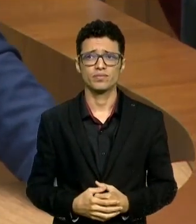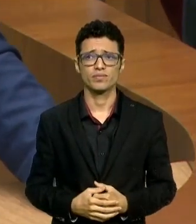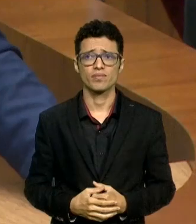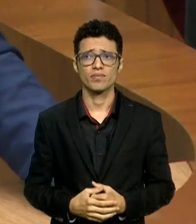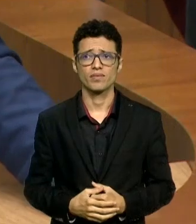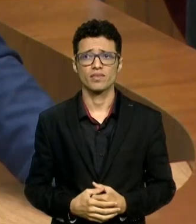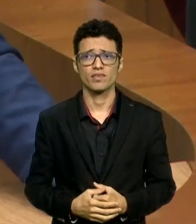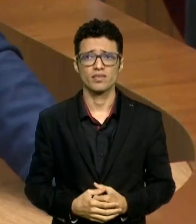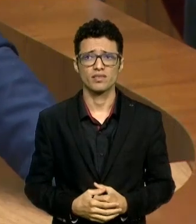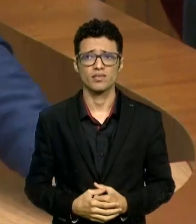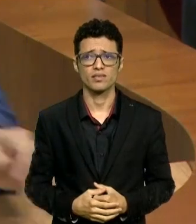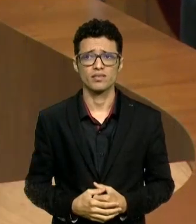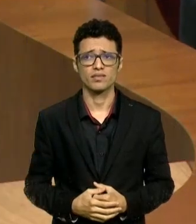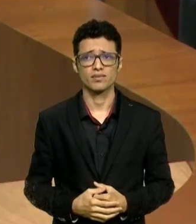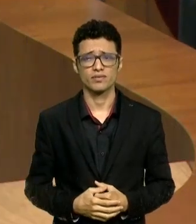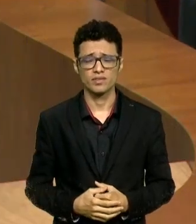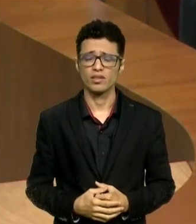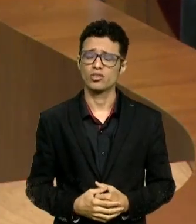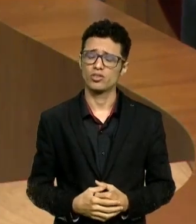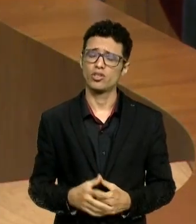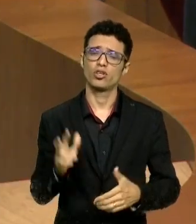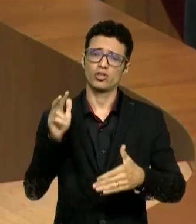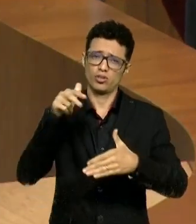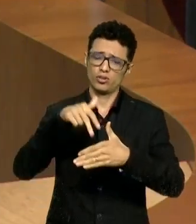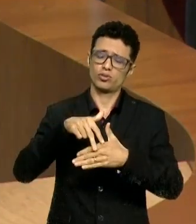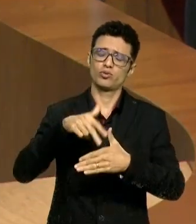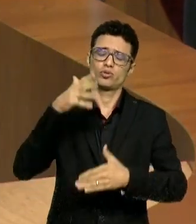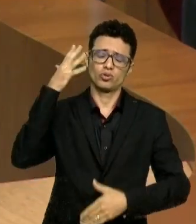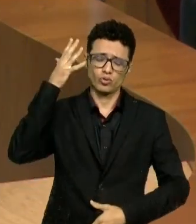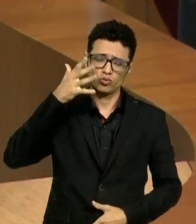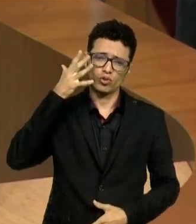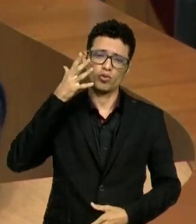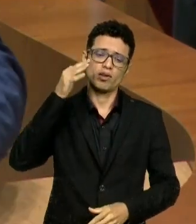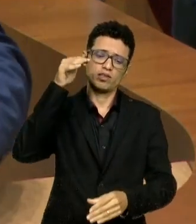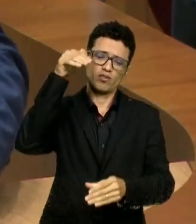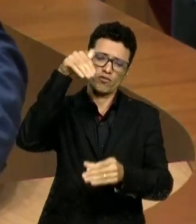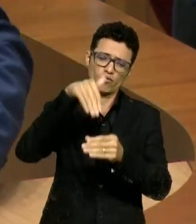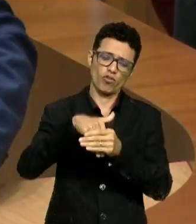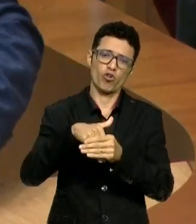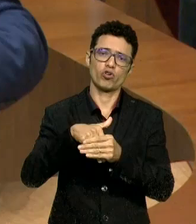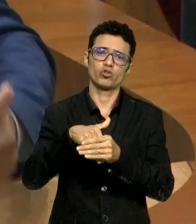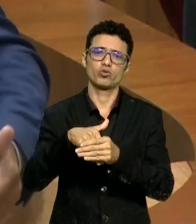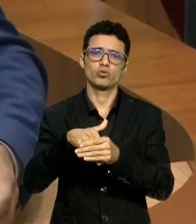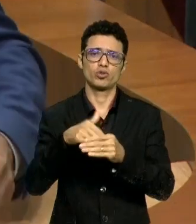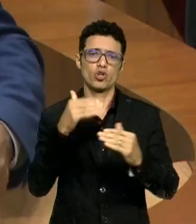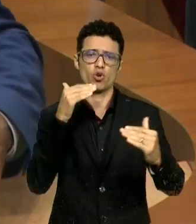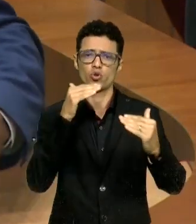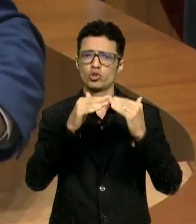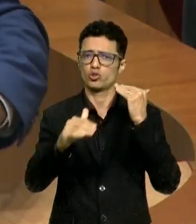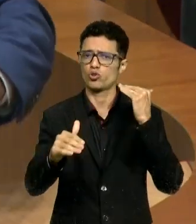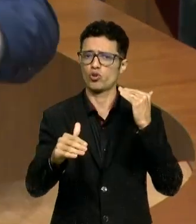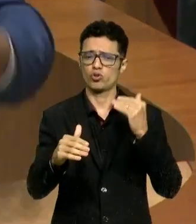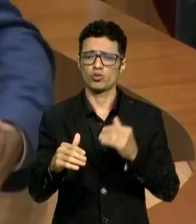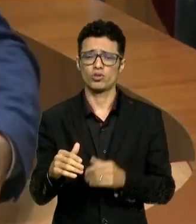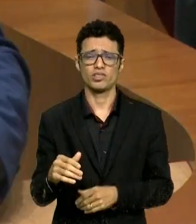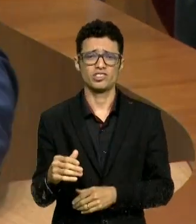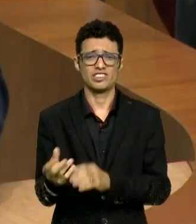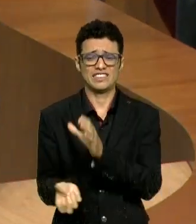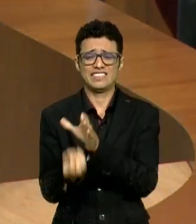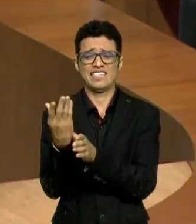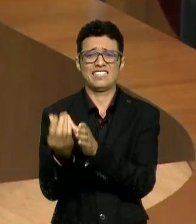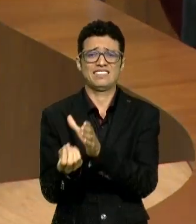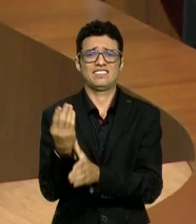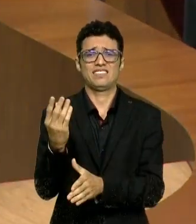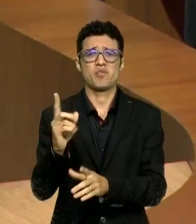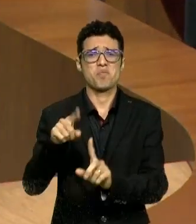Deixo aqui, mais uma vez, o meu voto contrário à criação de mais secretarias, de mais